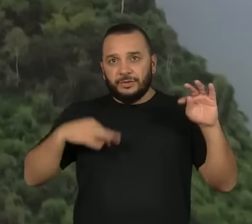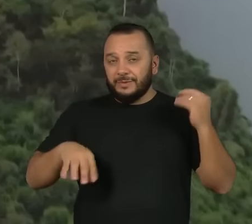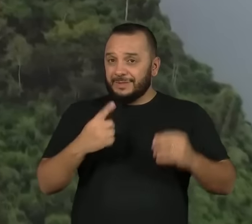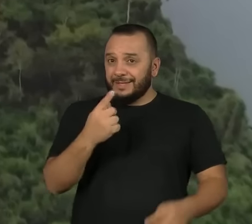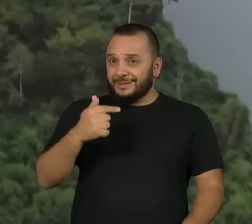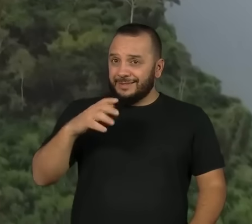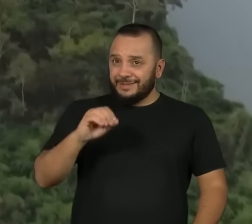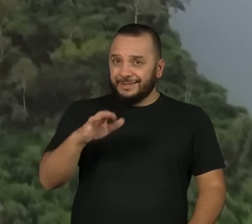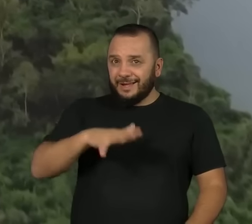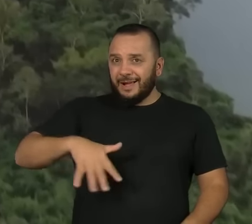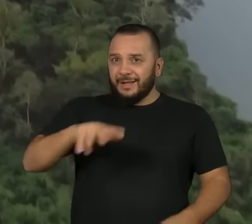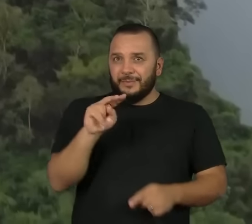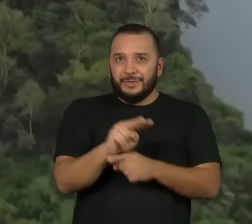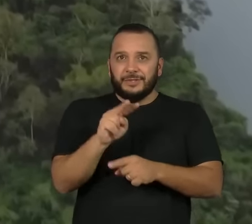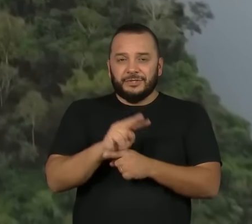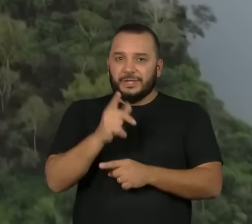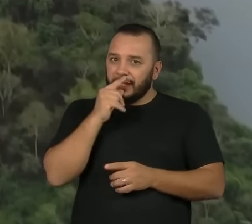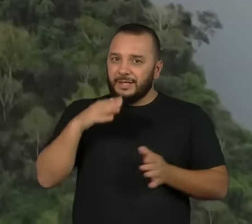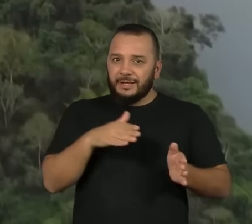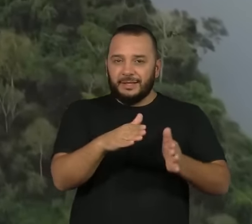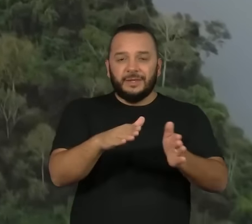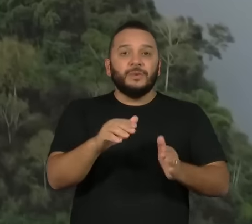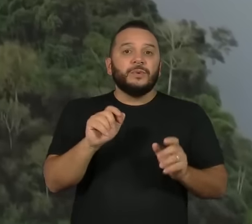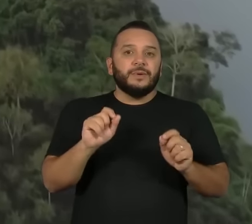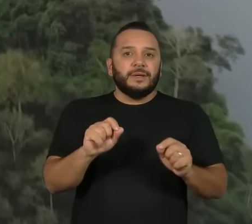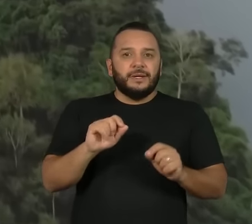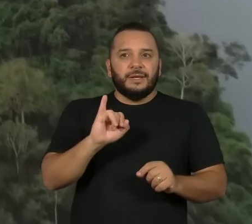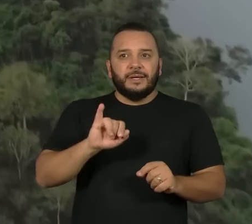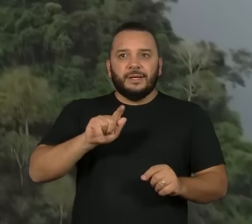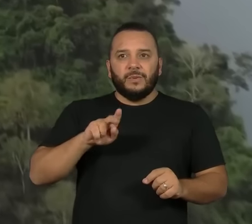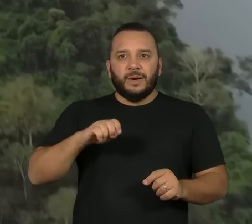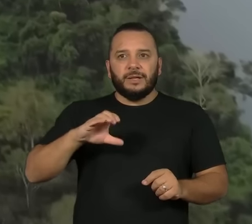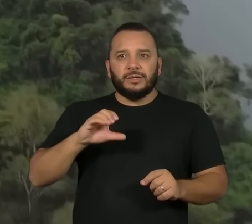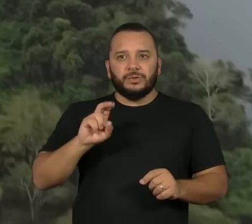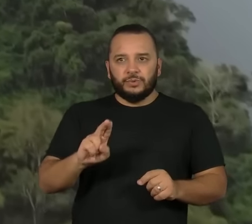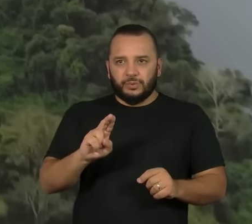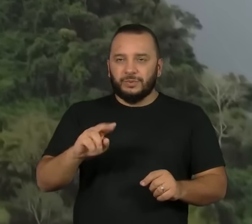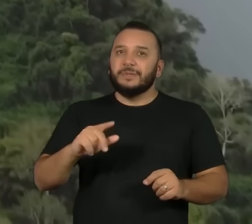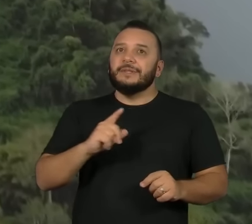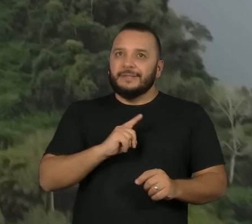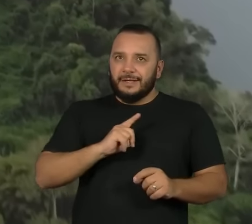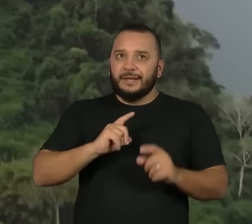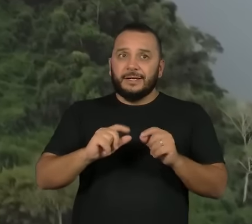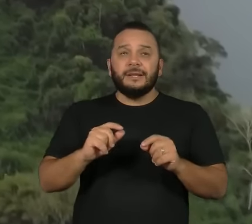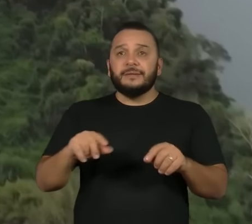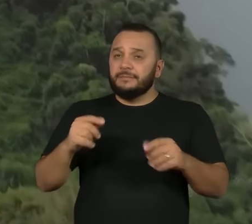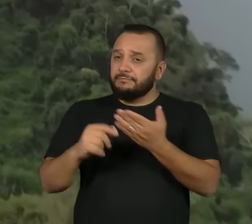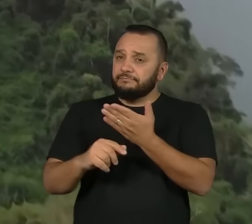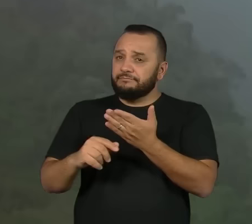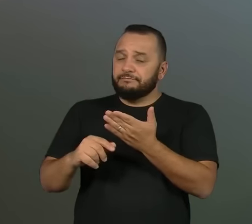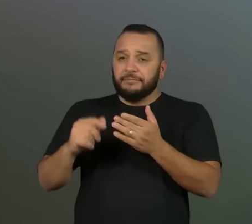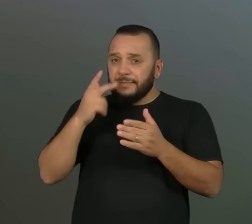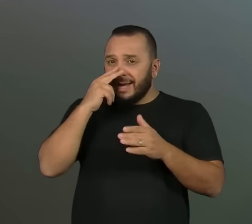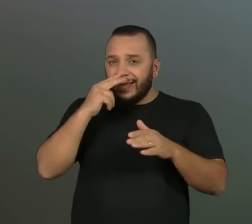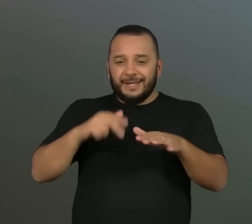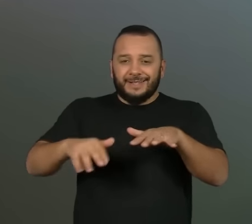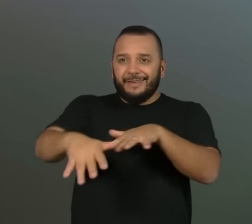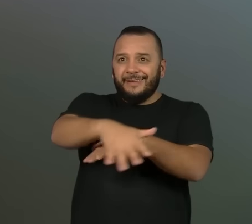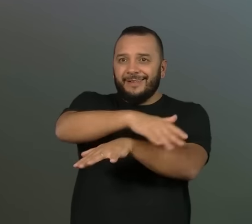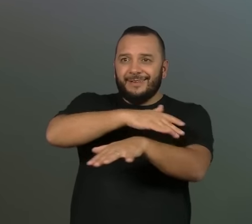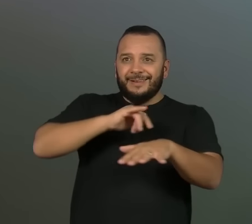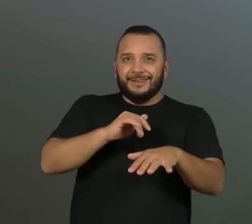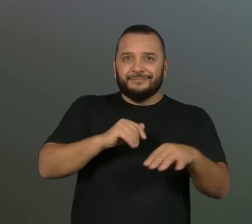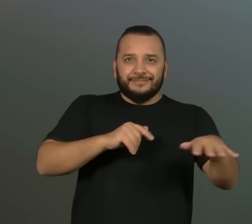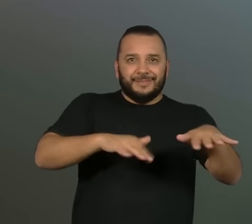quilômetros protegidos do Rio Iguaçu, dentro do parque, encontramos até arquipélagos, esses conjuntos de ilhas.